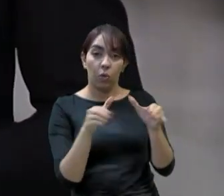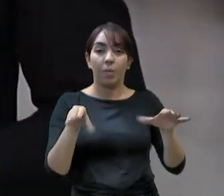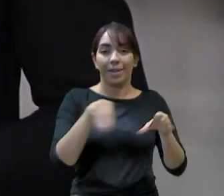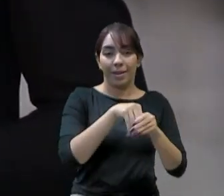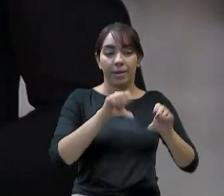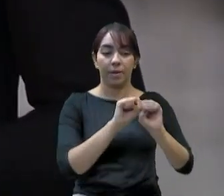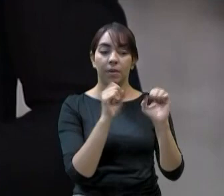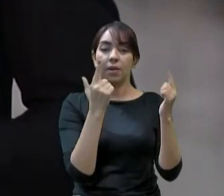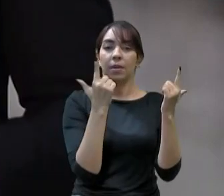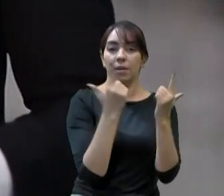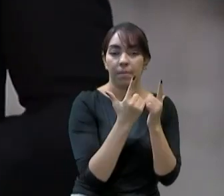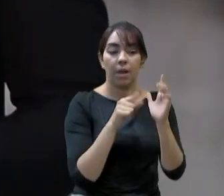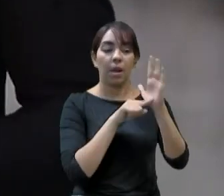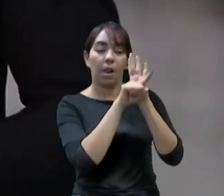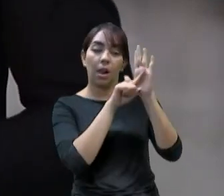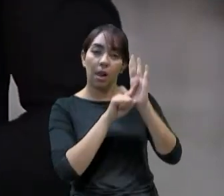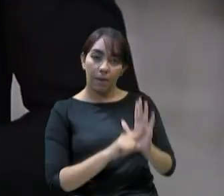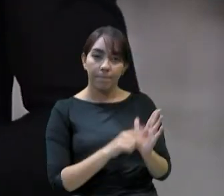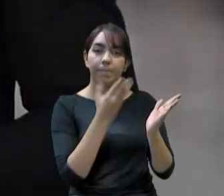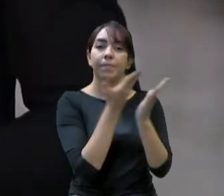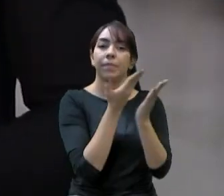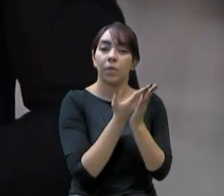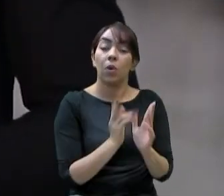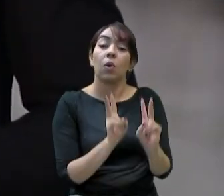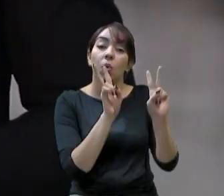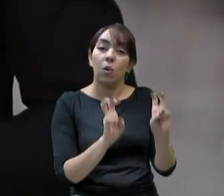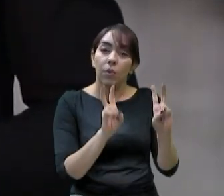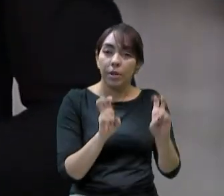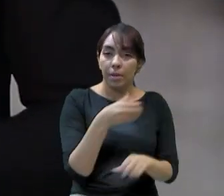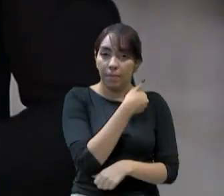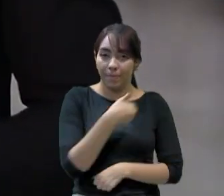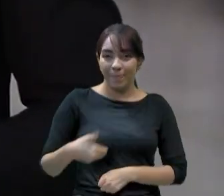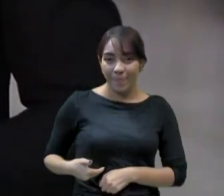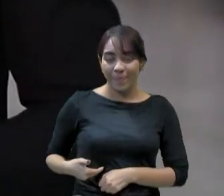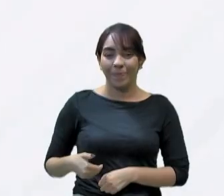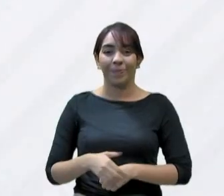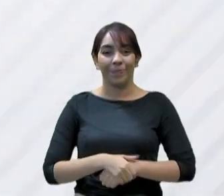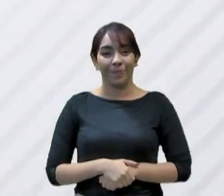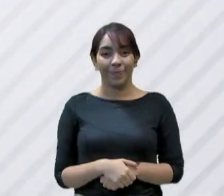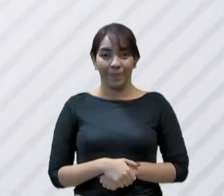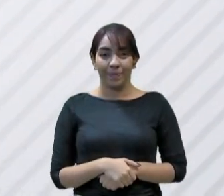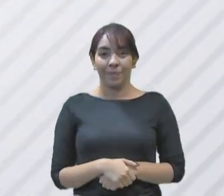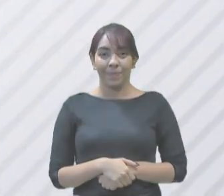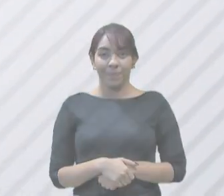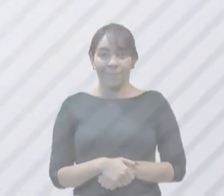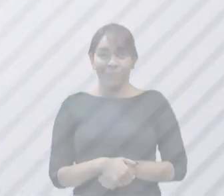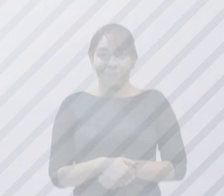Legislativa, que elabora estudos e pesquisas sobre assuntos de interesse público. Até o próximo vídeo.